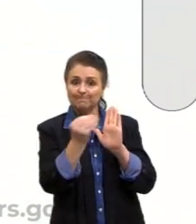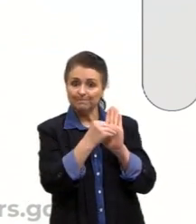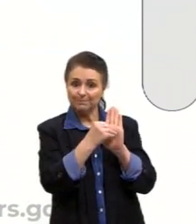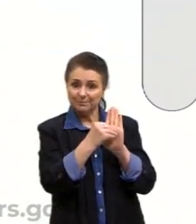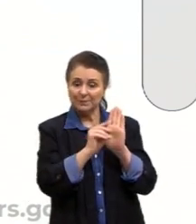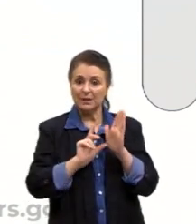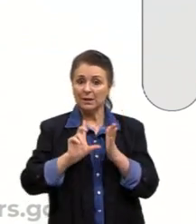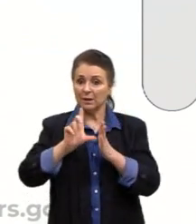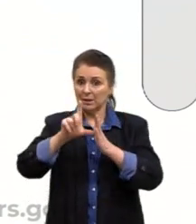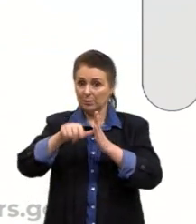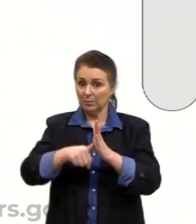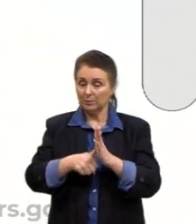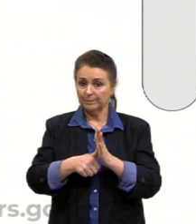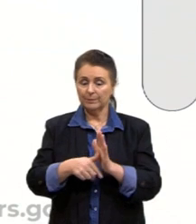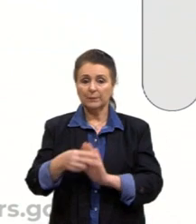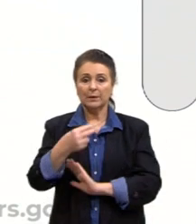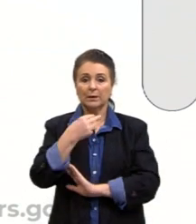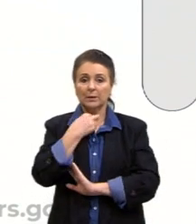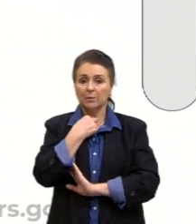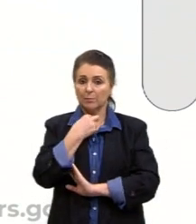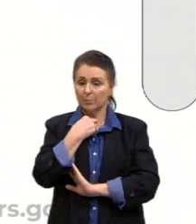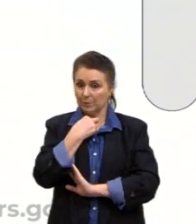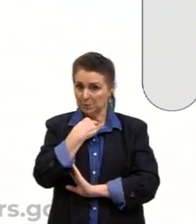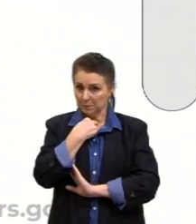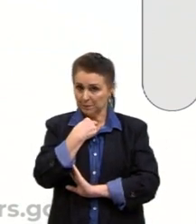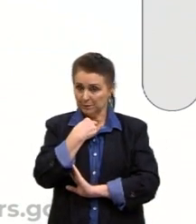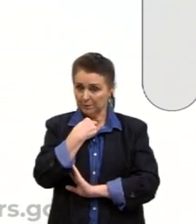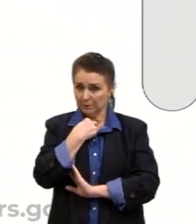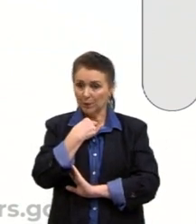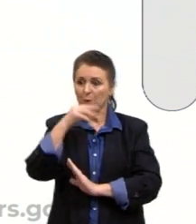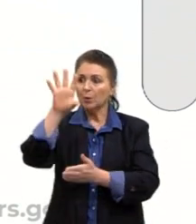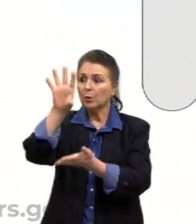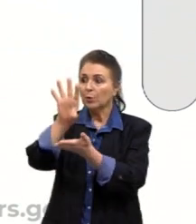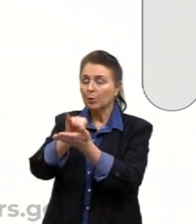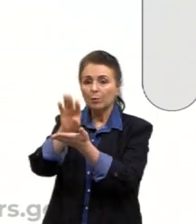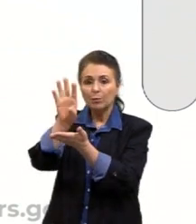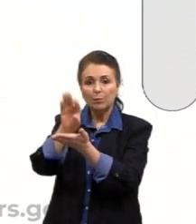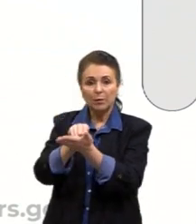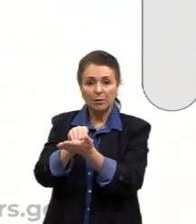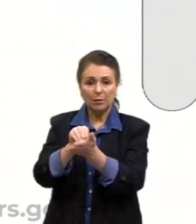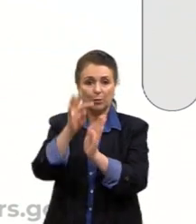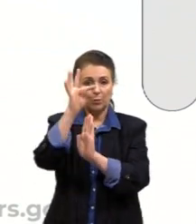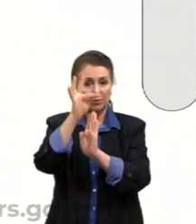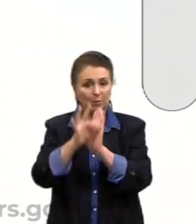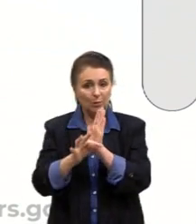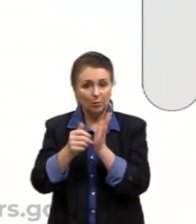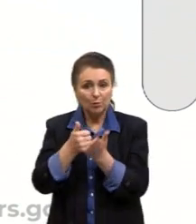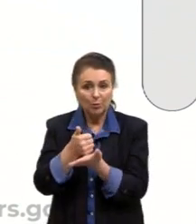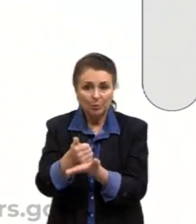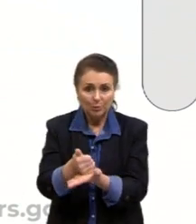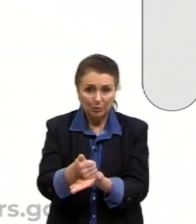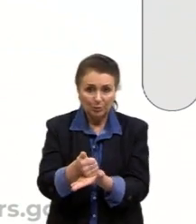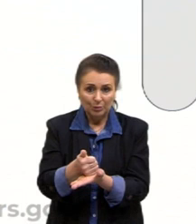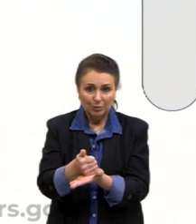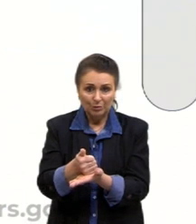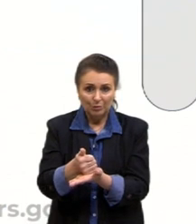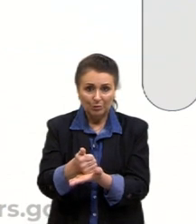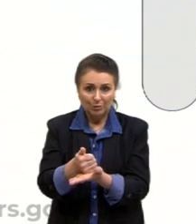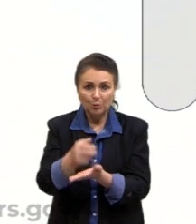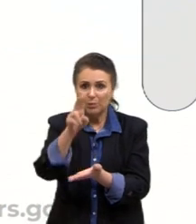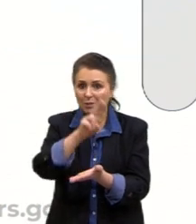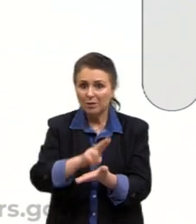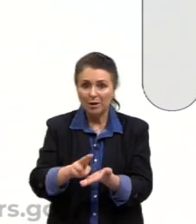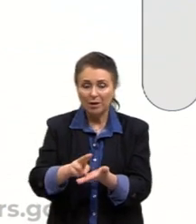Depois, vocês não devem de forma alguma copiar partes do texto de apoio na própria